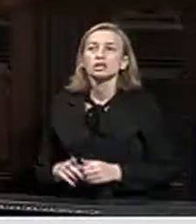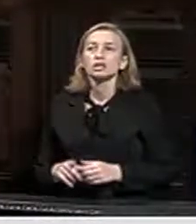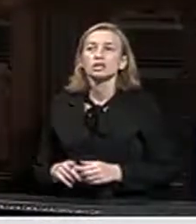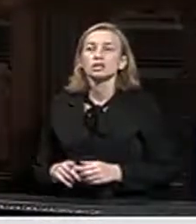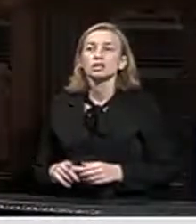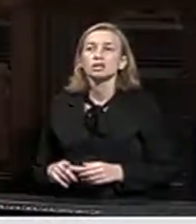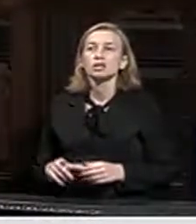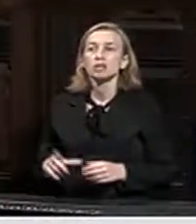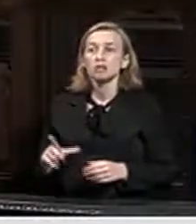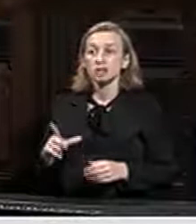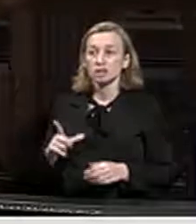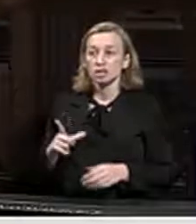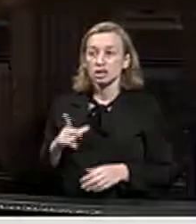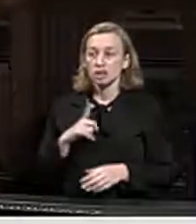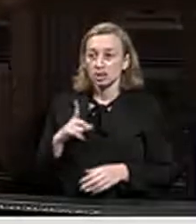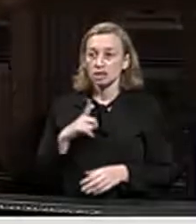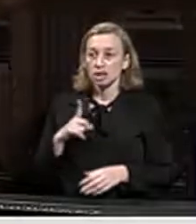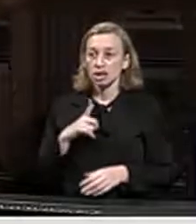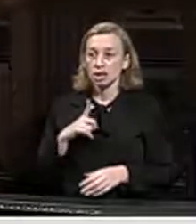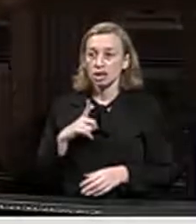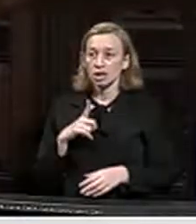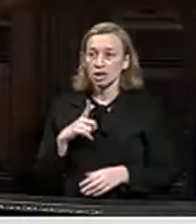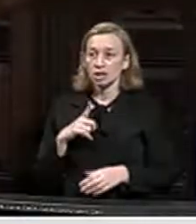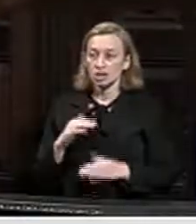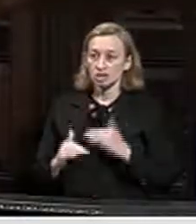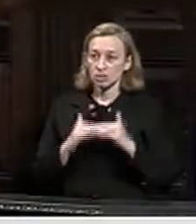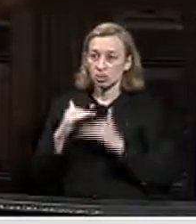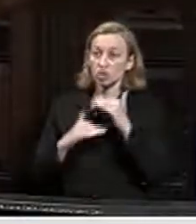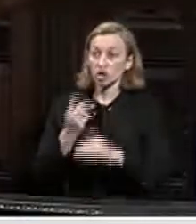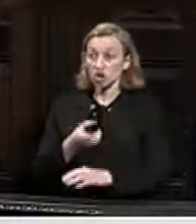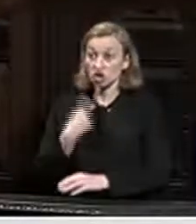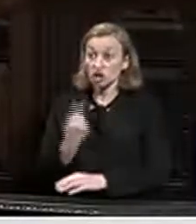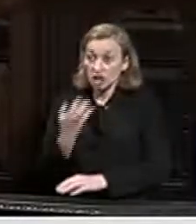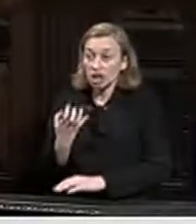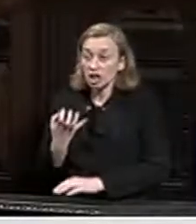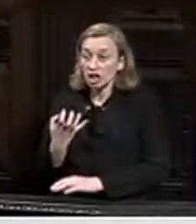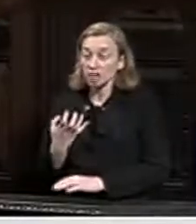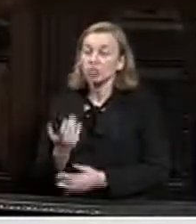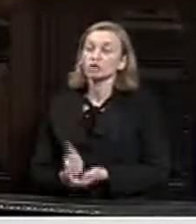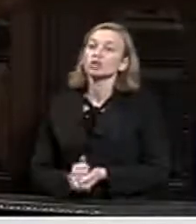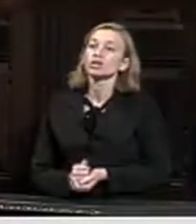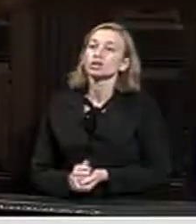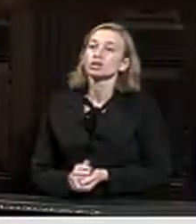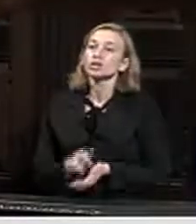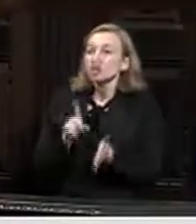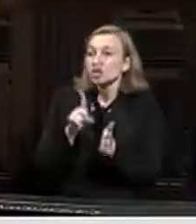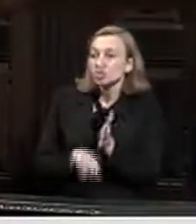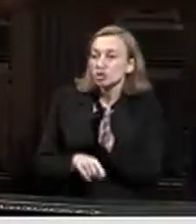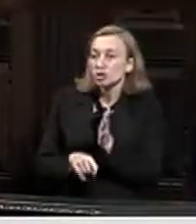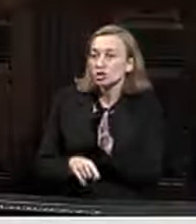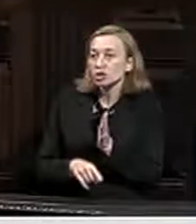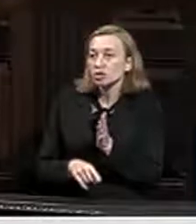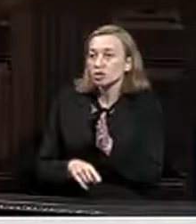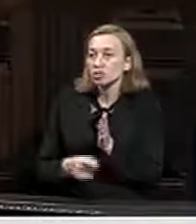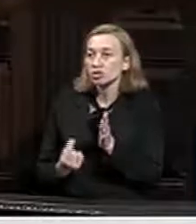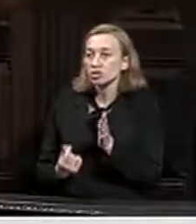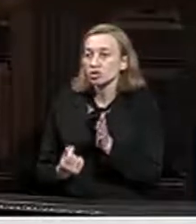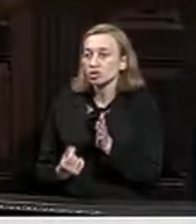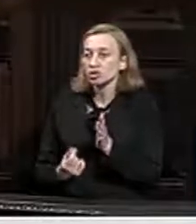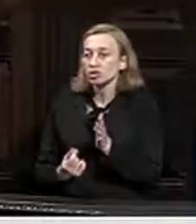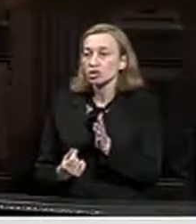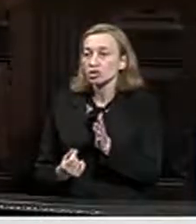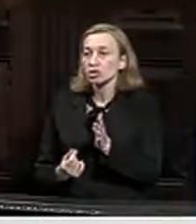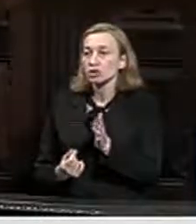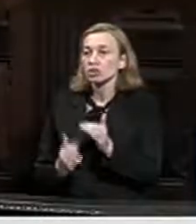nós queremos, que é o aumento da competitividade, a redução do custo de frete e o maior movimento da